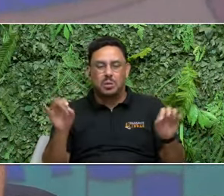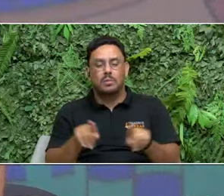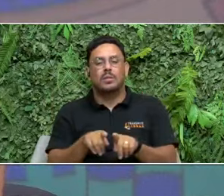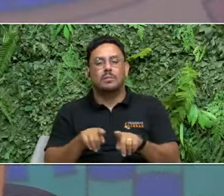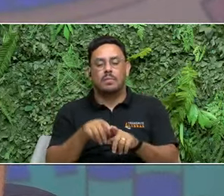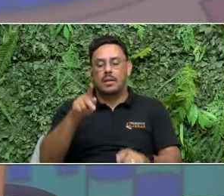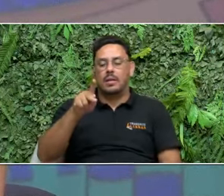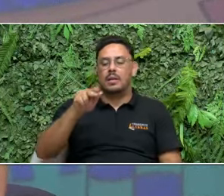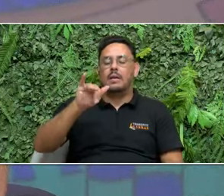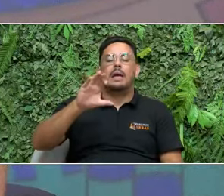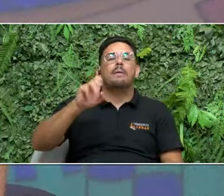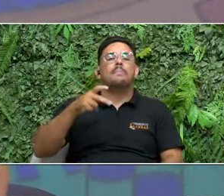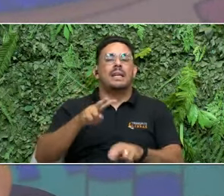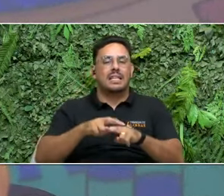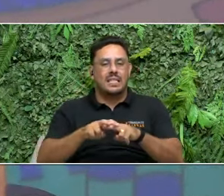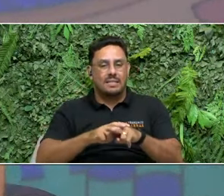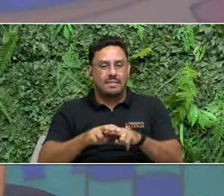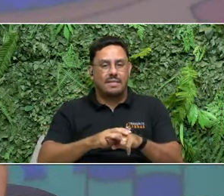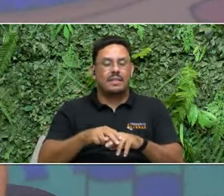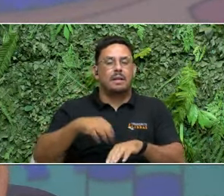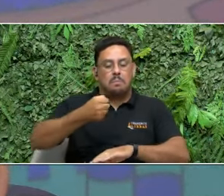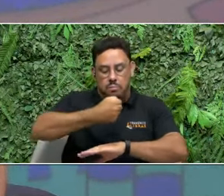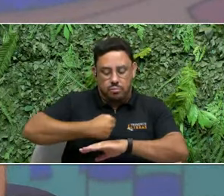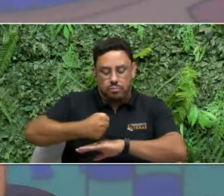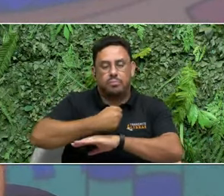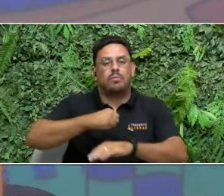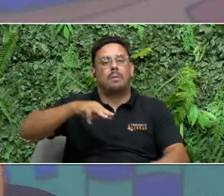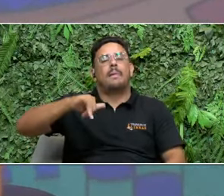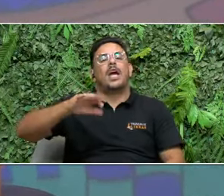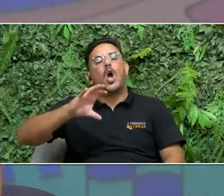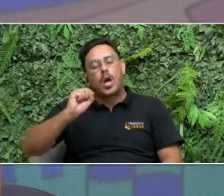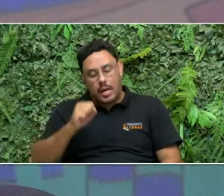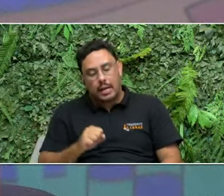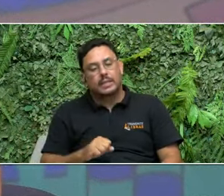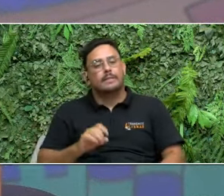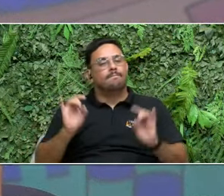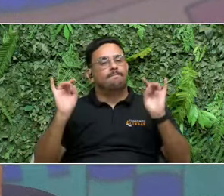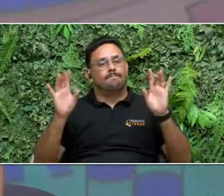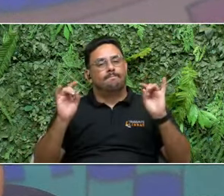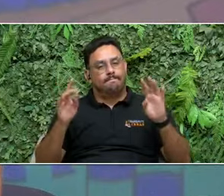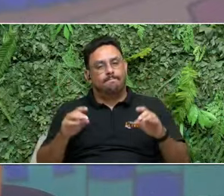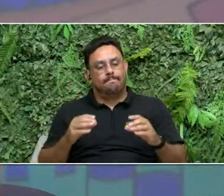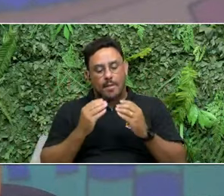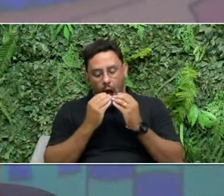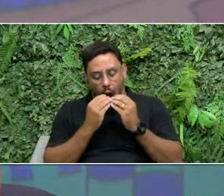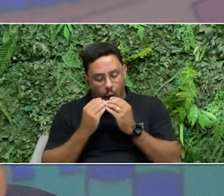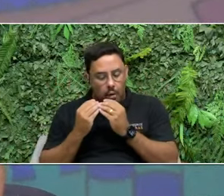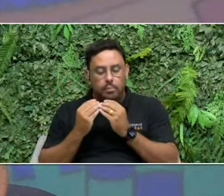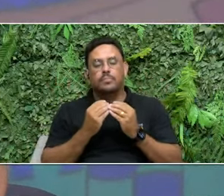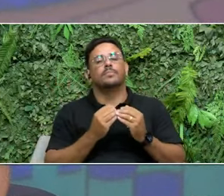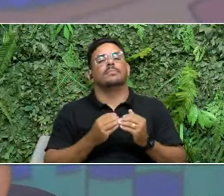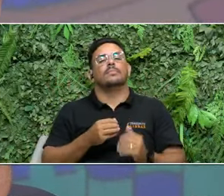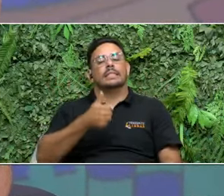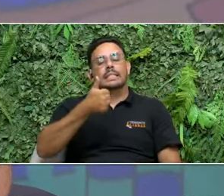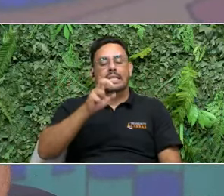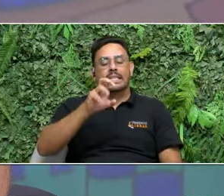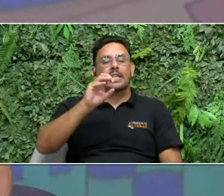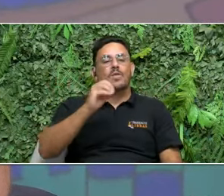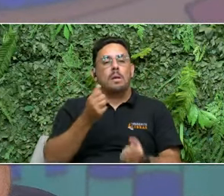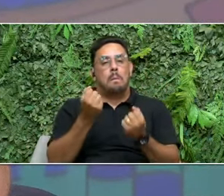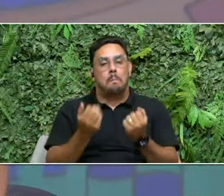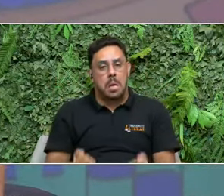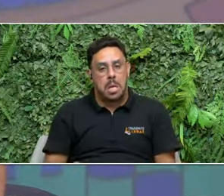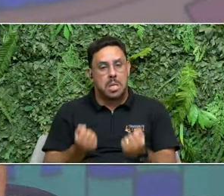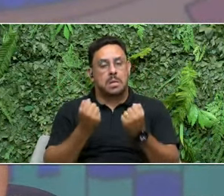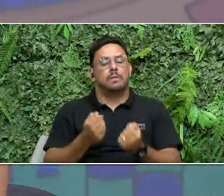picles artesanal maionese feita na casa especialmente para você um hambúrguer assim coisa pequena assim 150 g tá